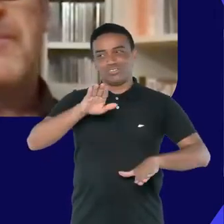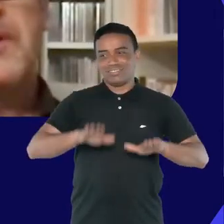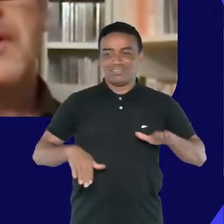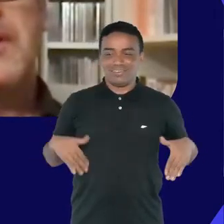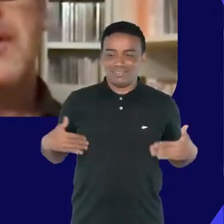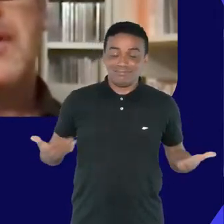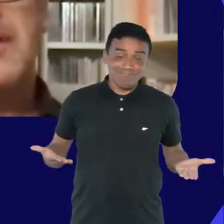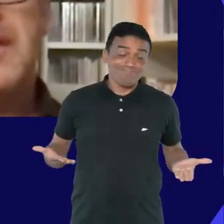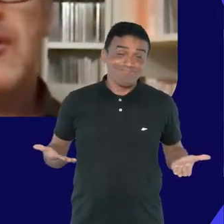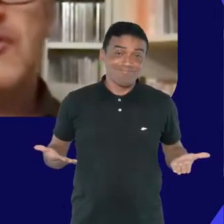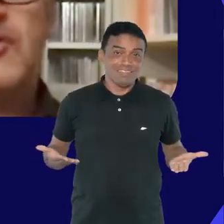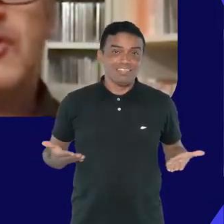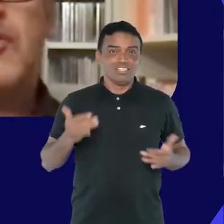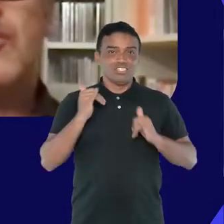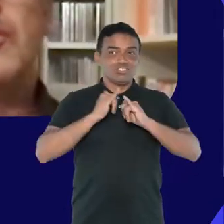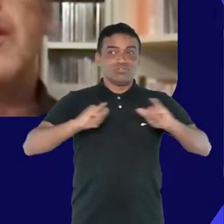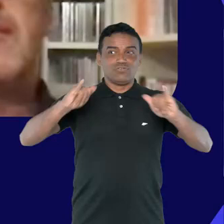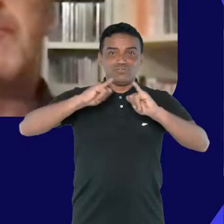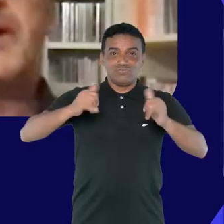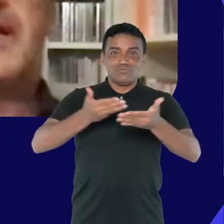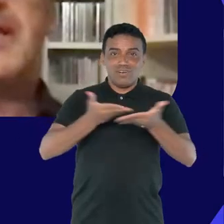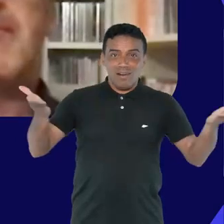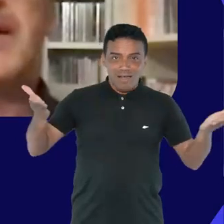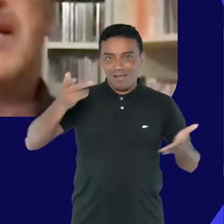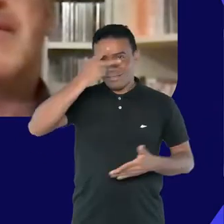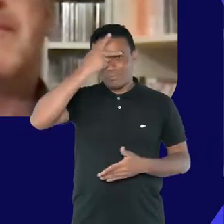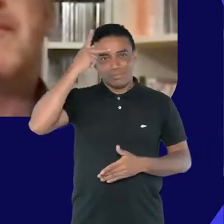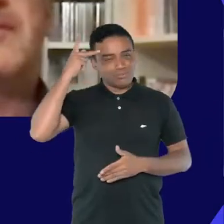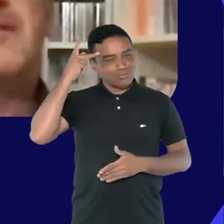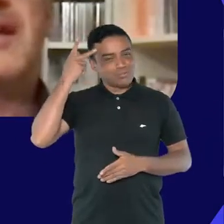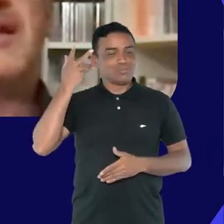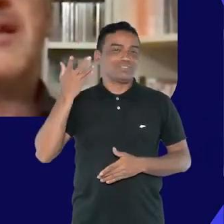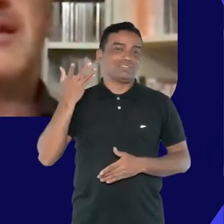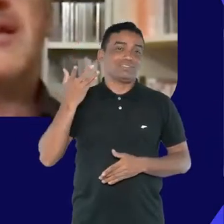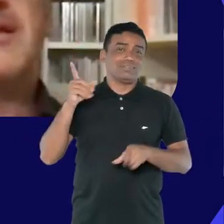de dizer aos outros para também